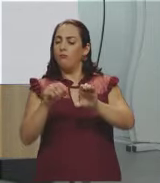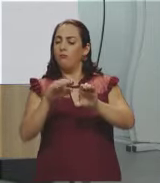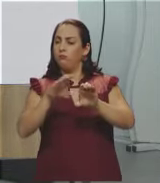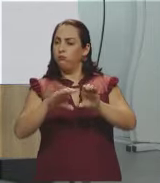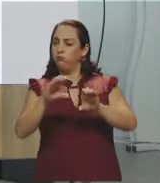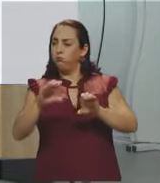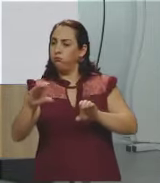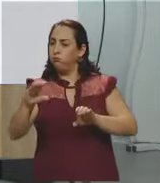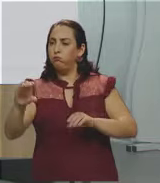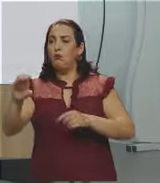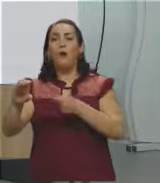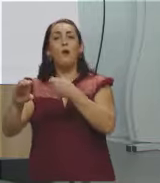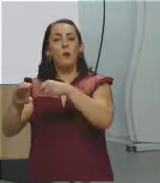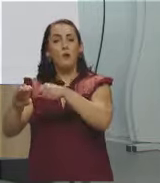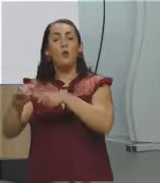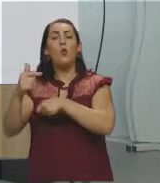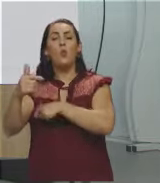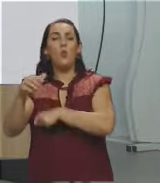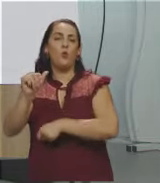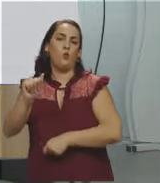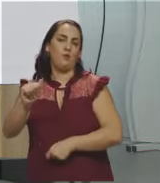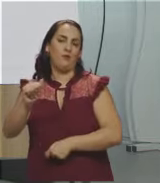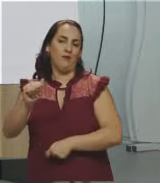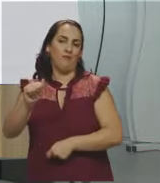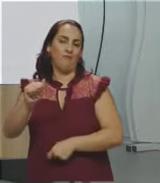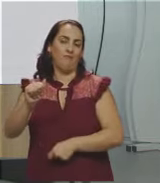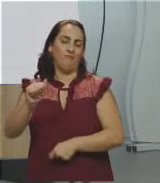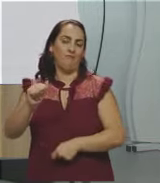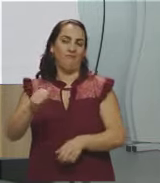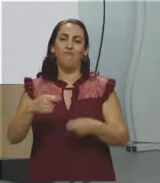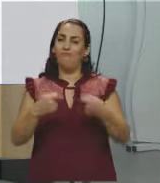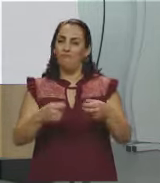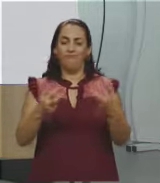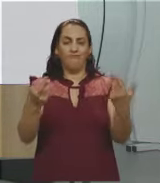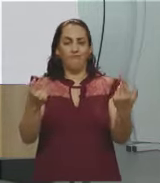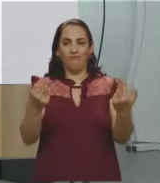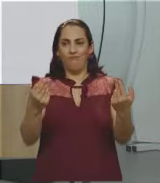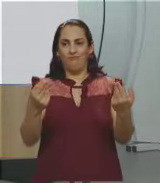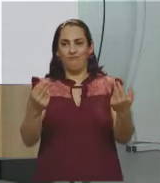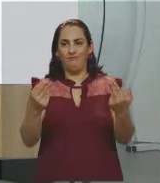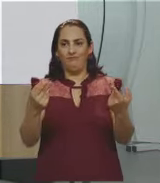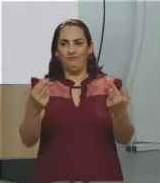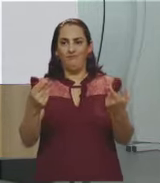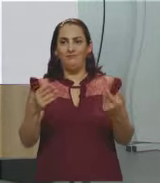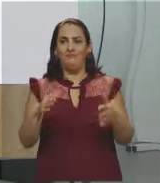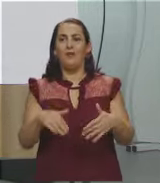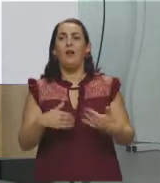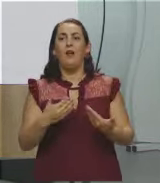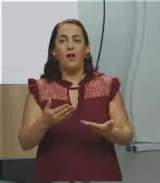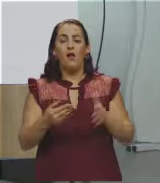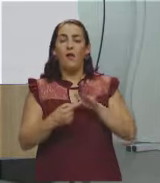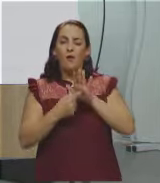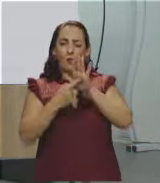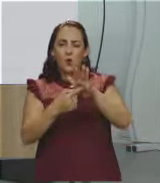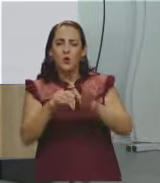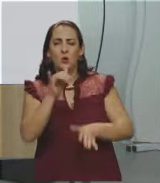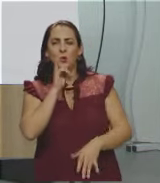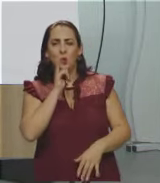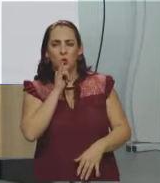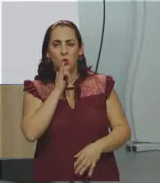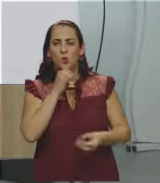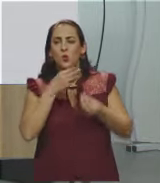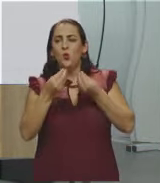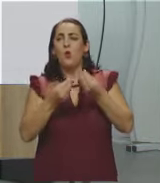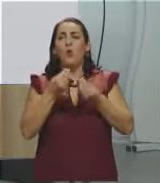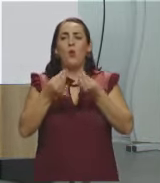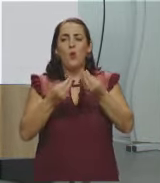saindo. A soma das correntes que entram tem que ser igual à soma das correntes que saem. Opa, falei muito rápido, né, gente? Eu vou mostrar num exemplo como que isso